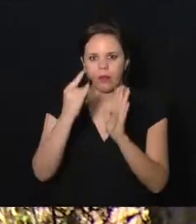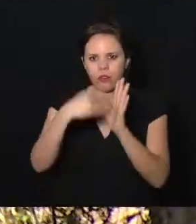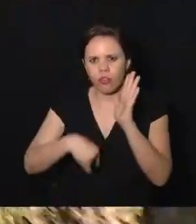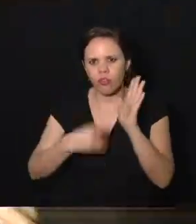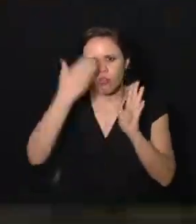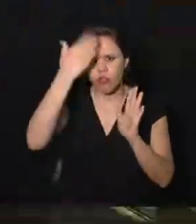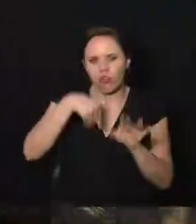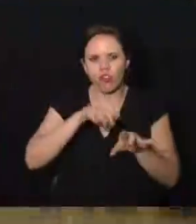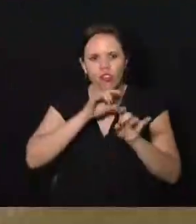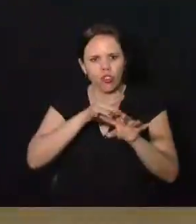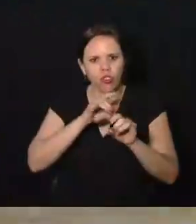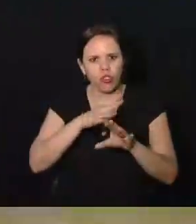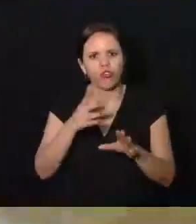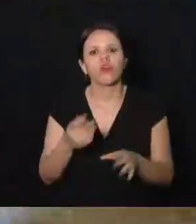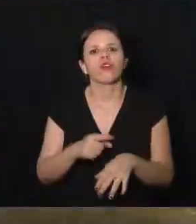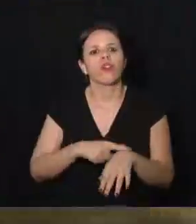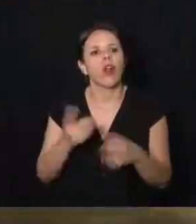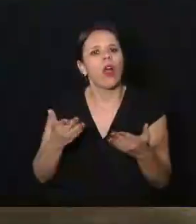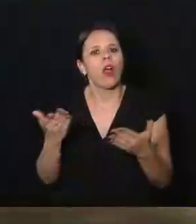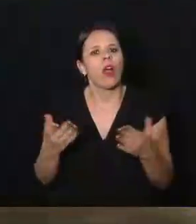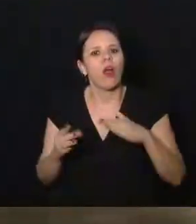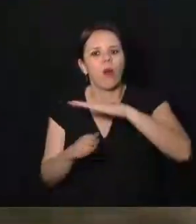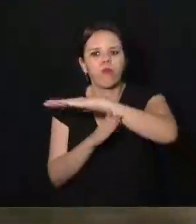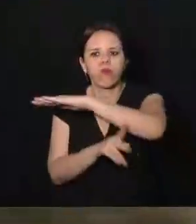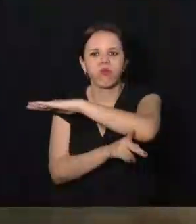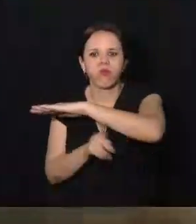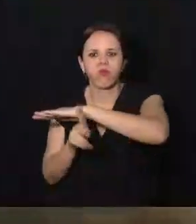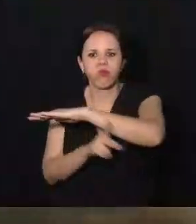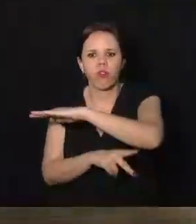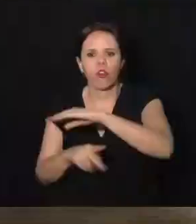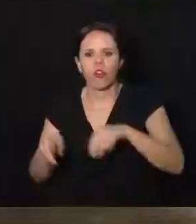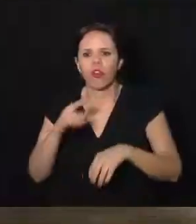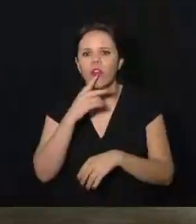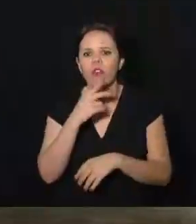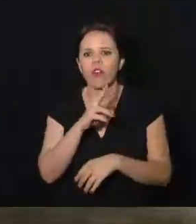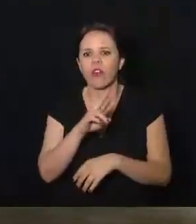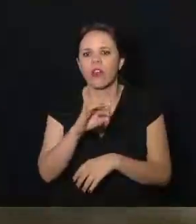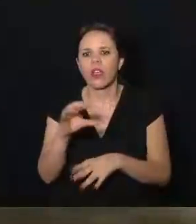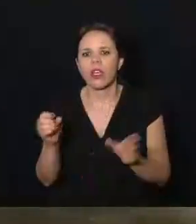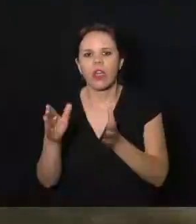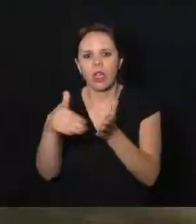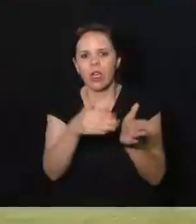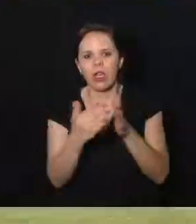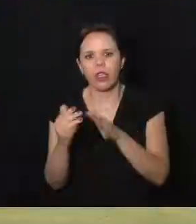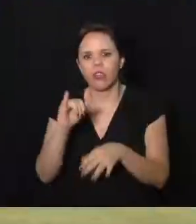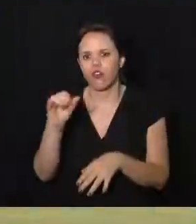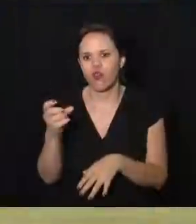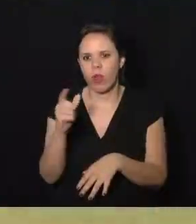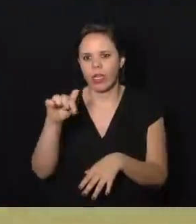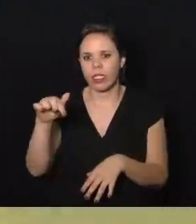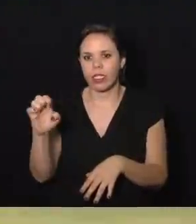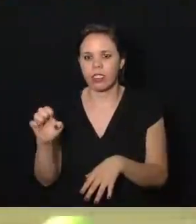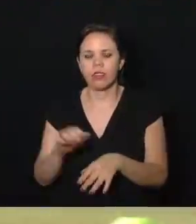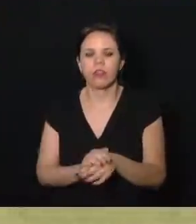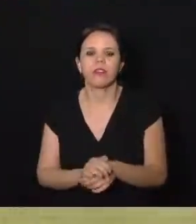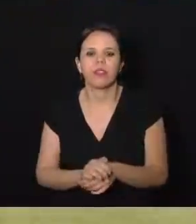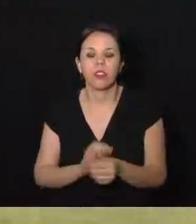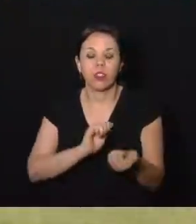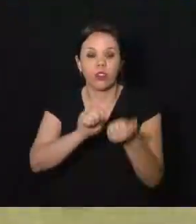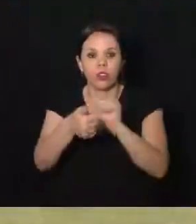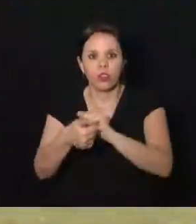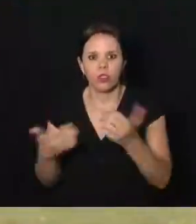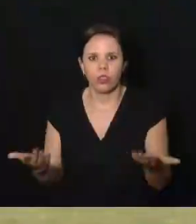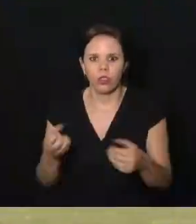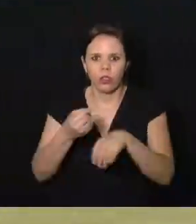técnico atualizado da ponte sobre o rio Atibaia no distrito de Joaquim Egídio. E no esporte,